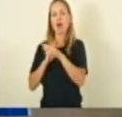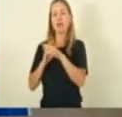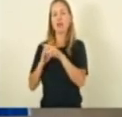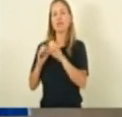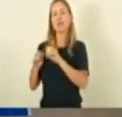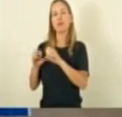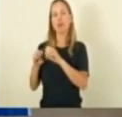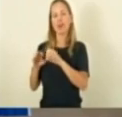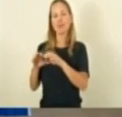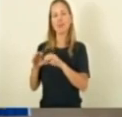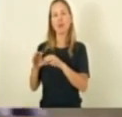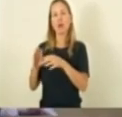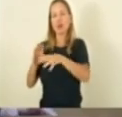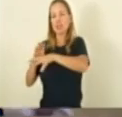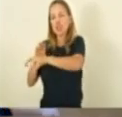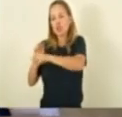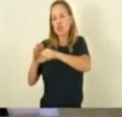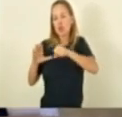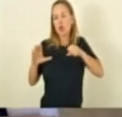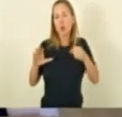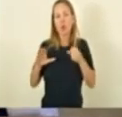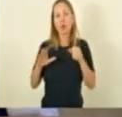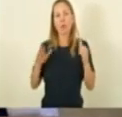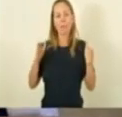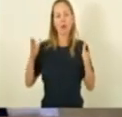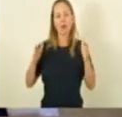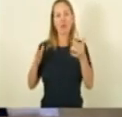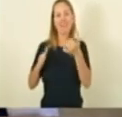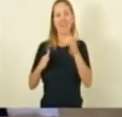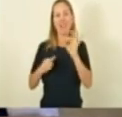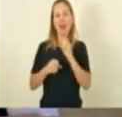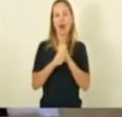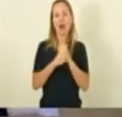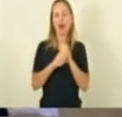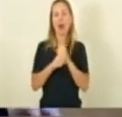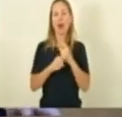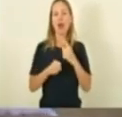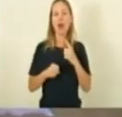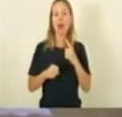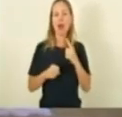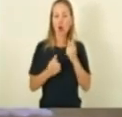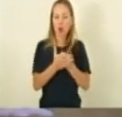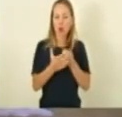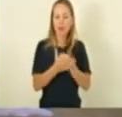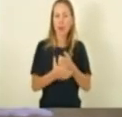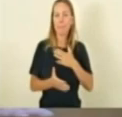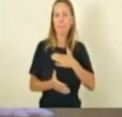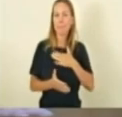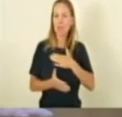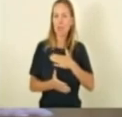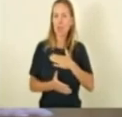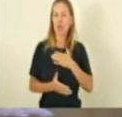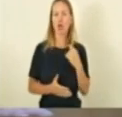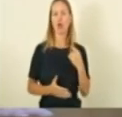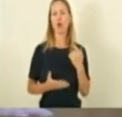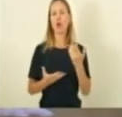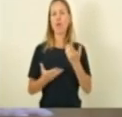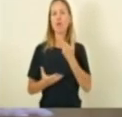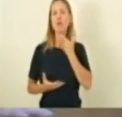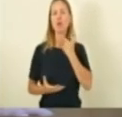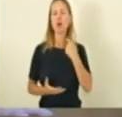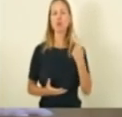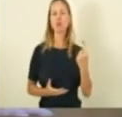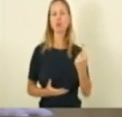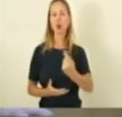lembrou o deputado Freitas ali, foi uma luta minha e uma luta que eu fiz sozinho